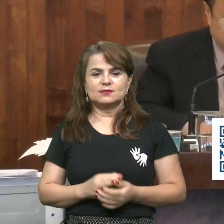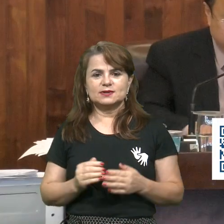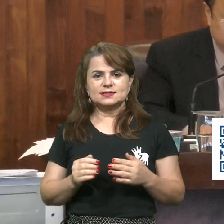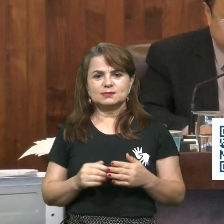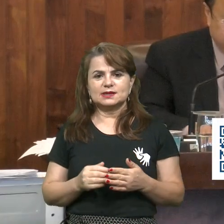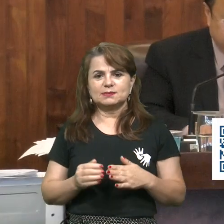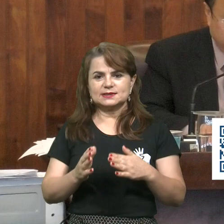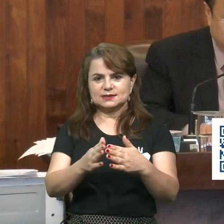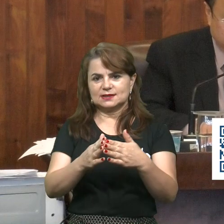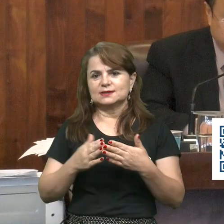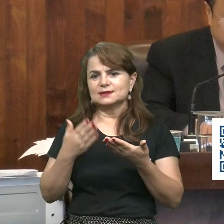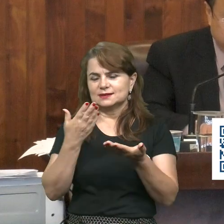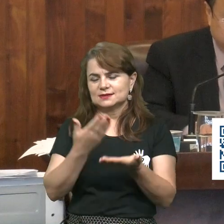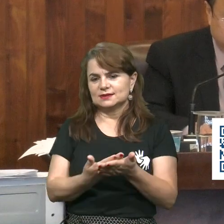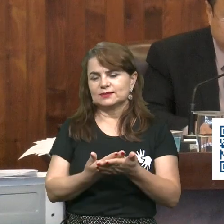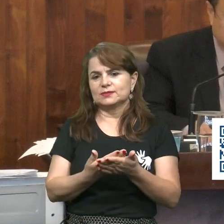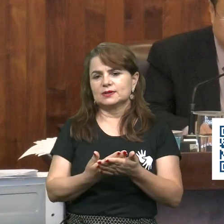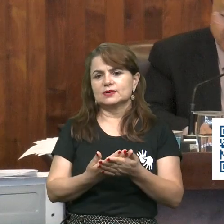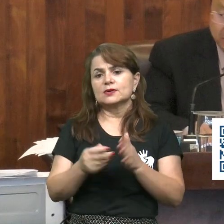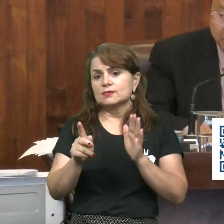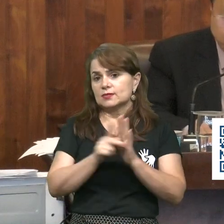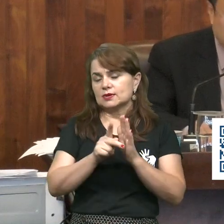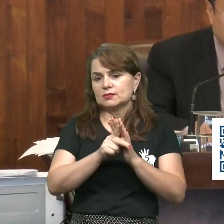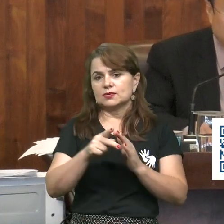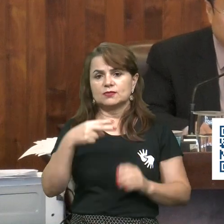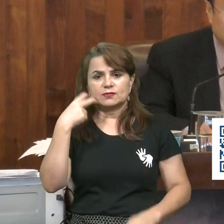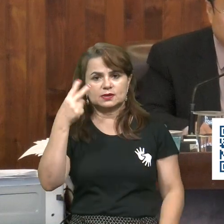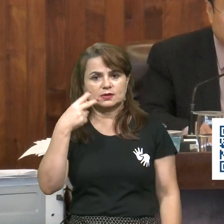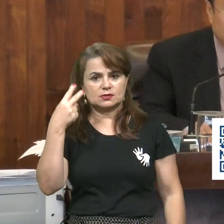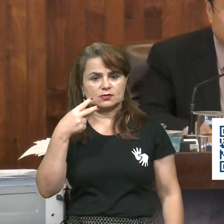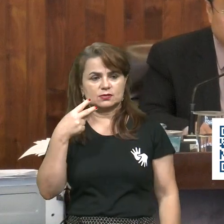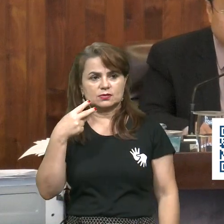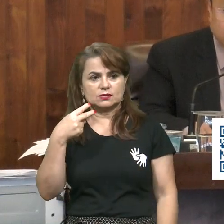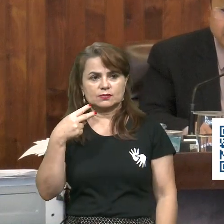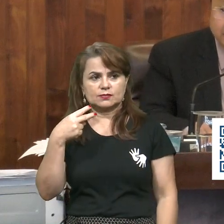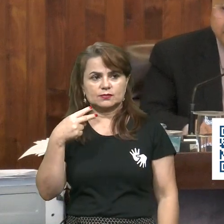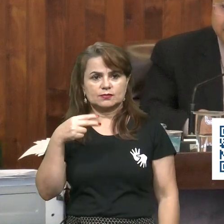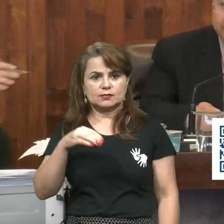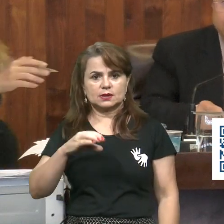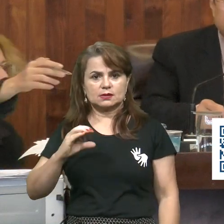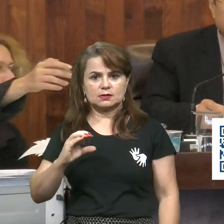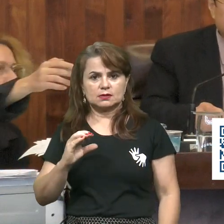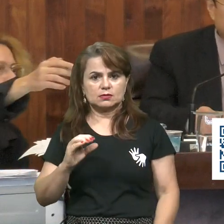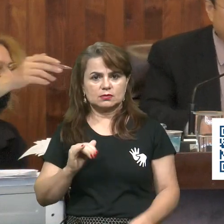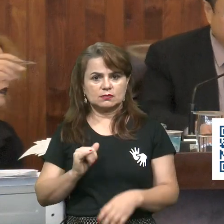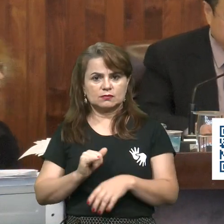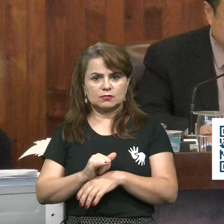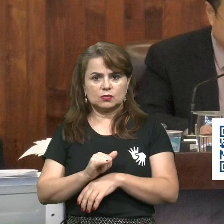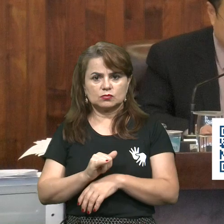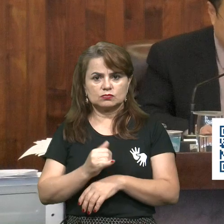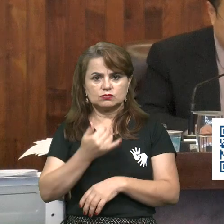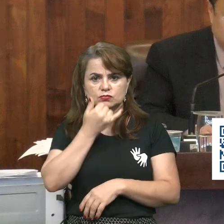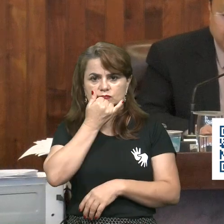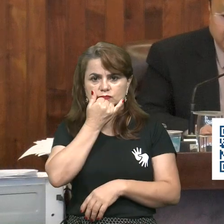Requerimento 1872-2023, vereador Marcos Custó. Não está. Ah,